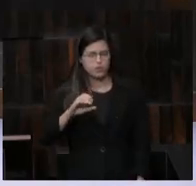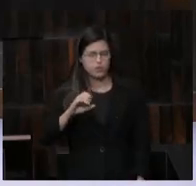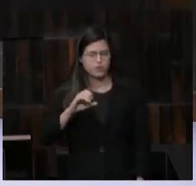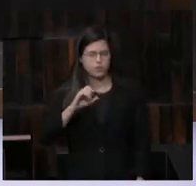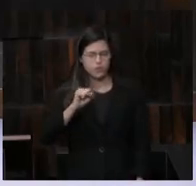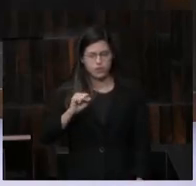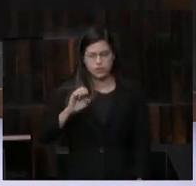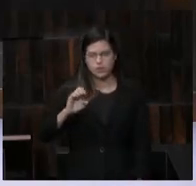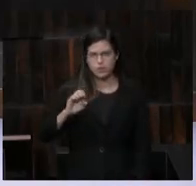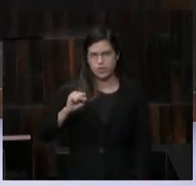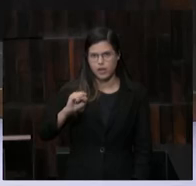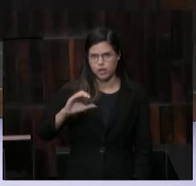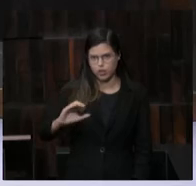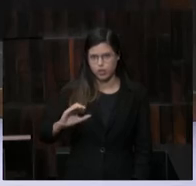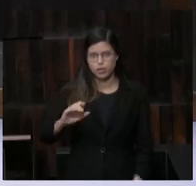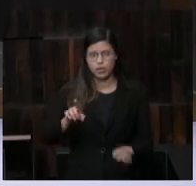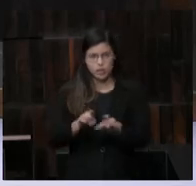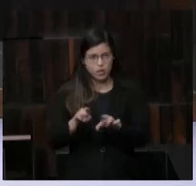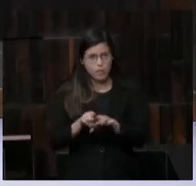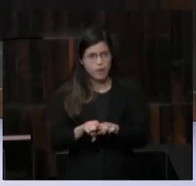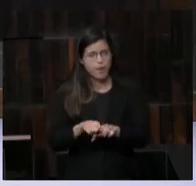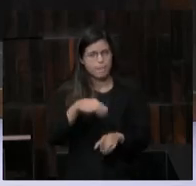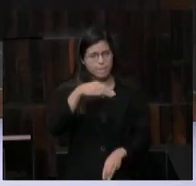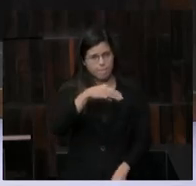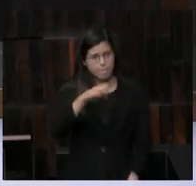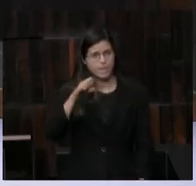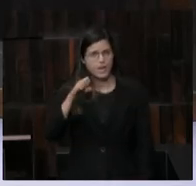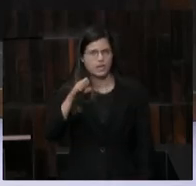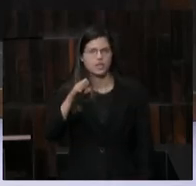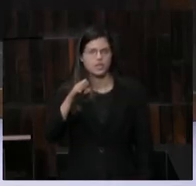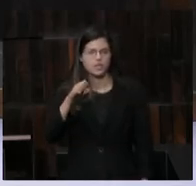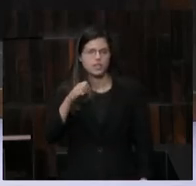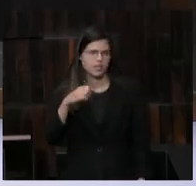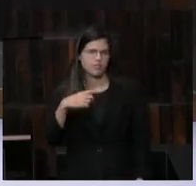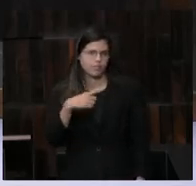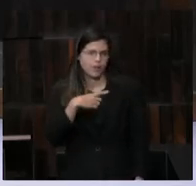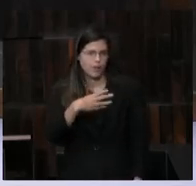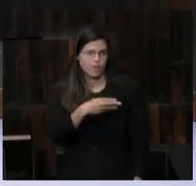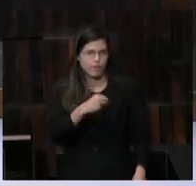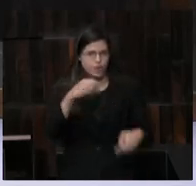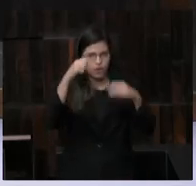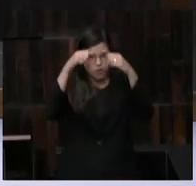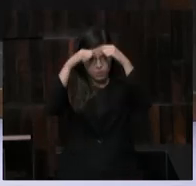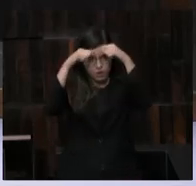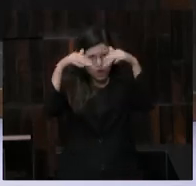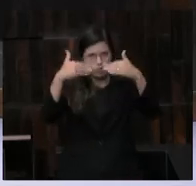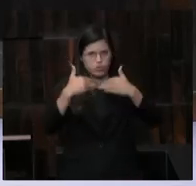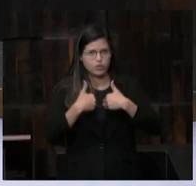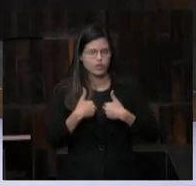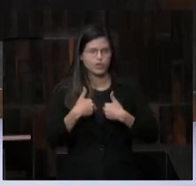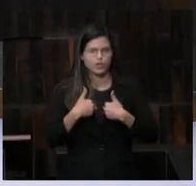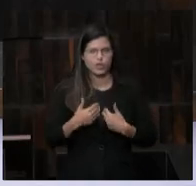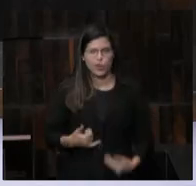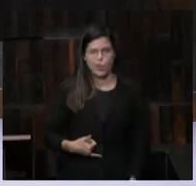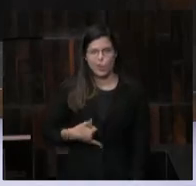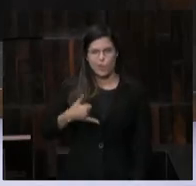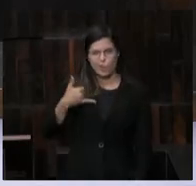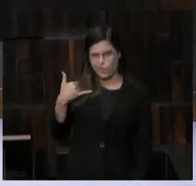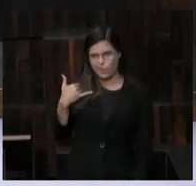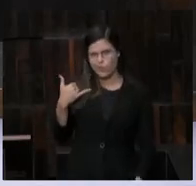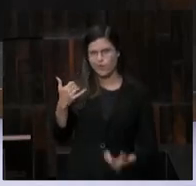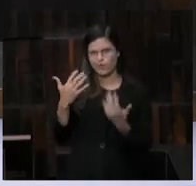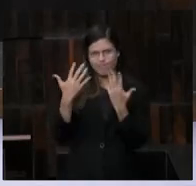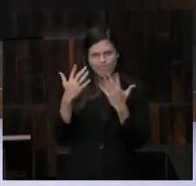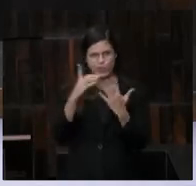também são mães, né, autistas, né, e com muito orgulho, e sempre. A gente comemora hoje o